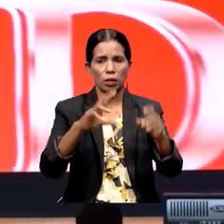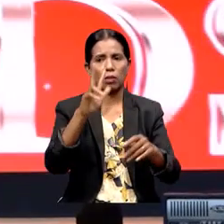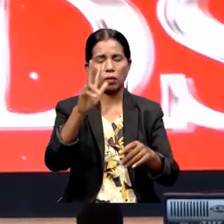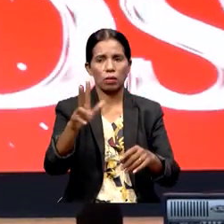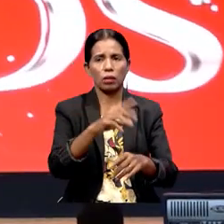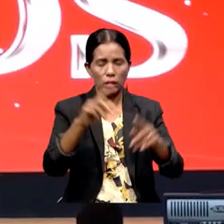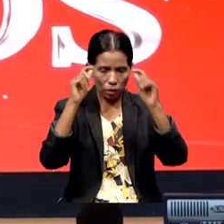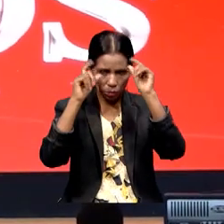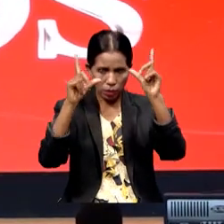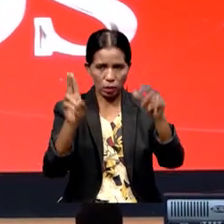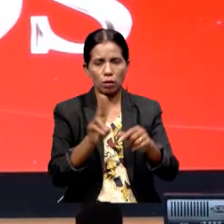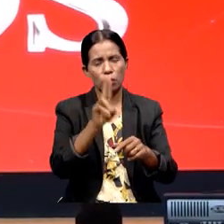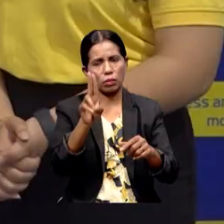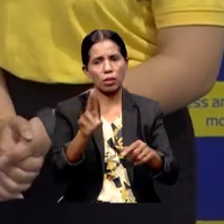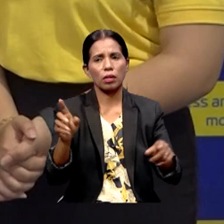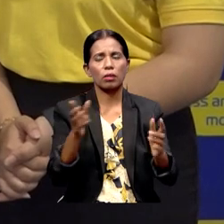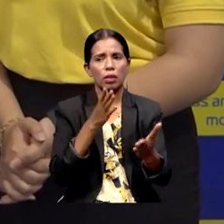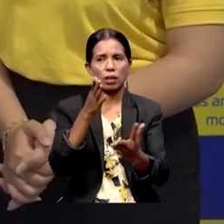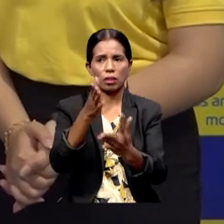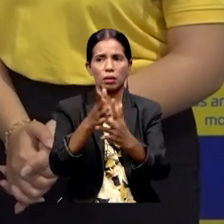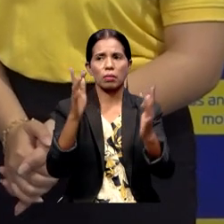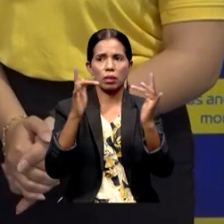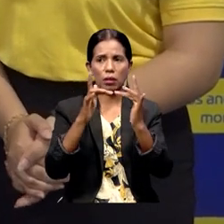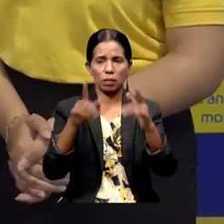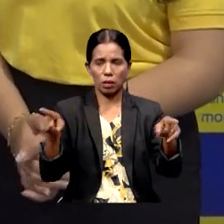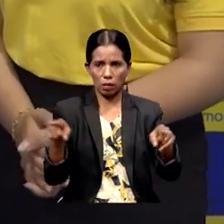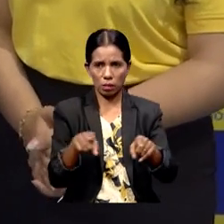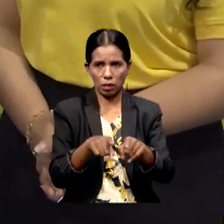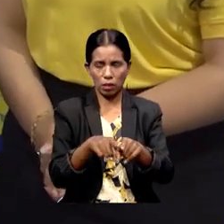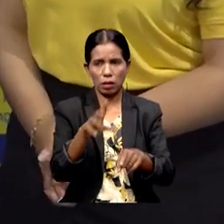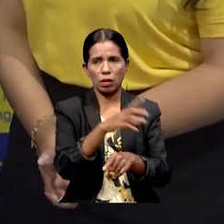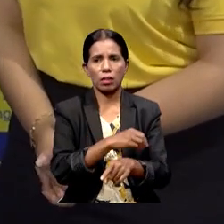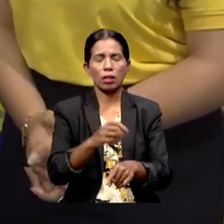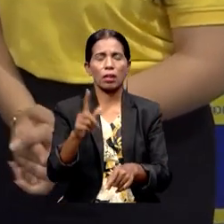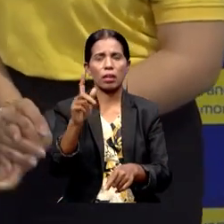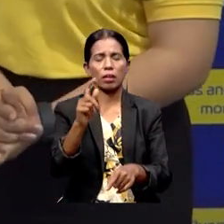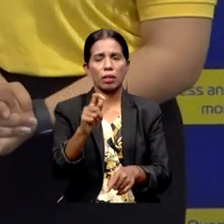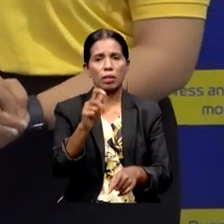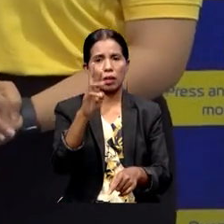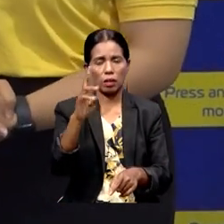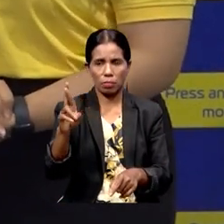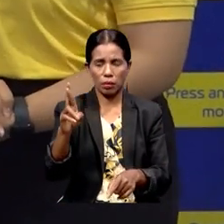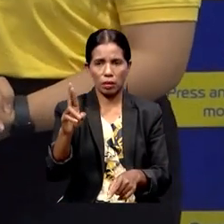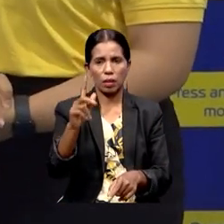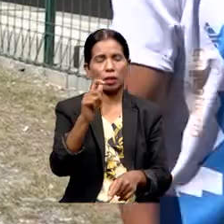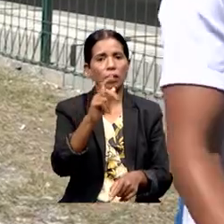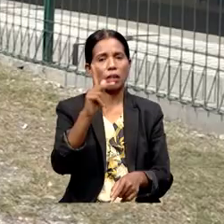mak Timor Leste utiliza ho di acesso ba internet makanesan. Operador telekomunikasau Telemor